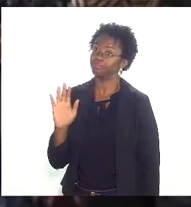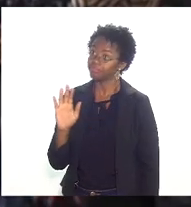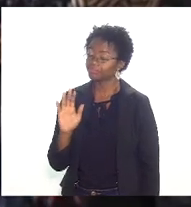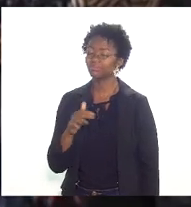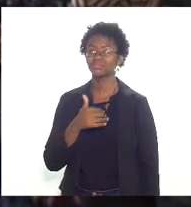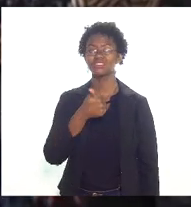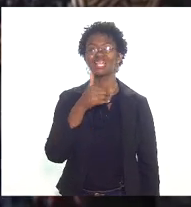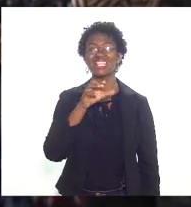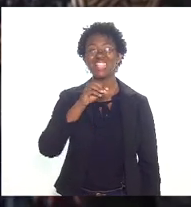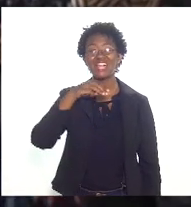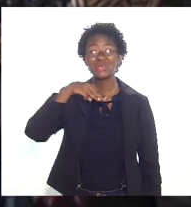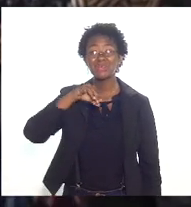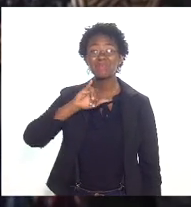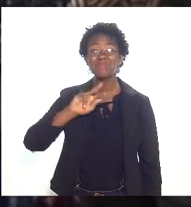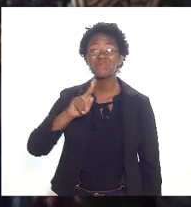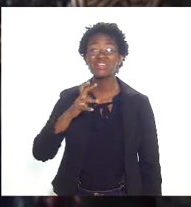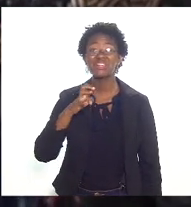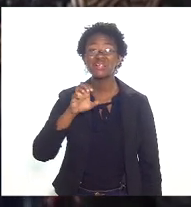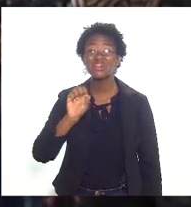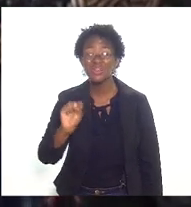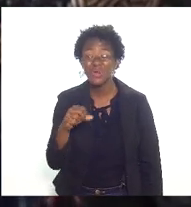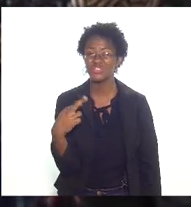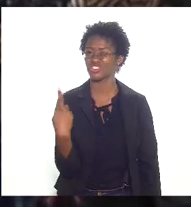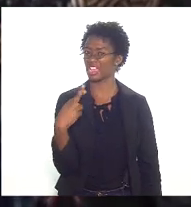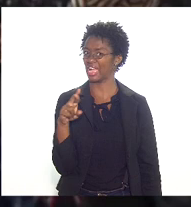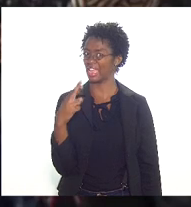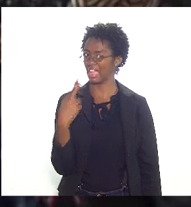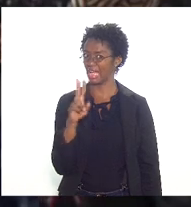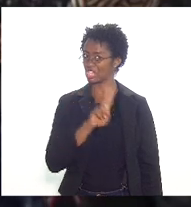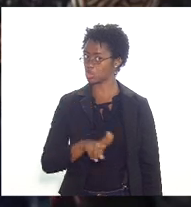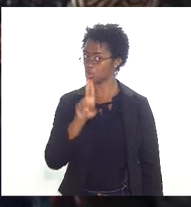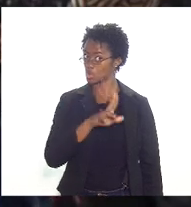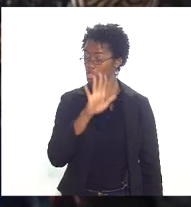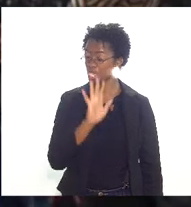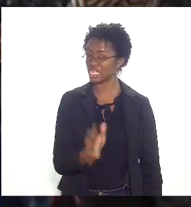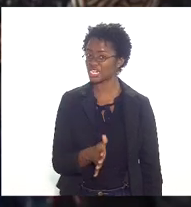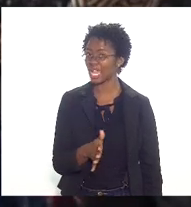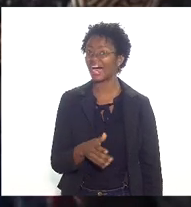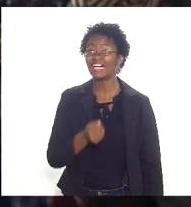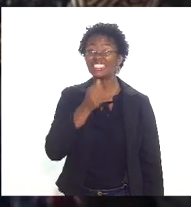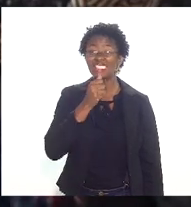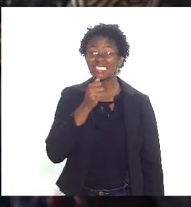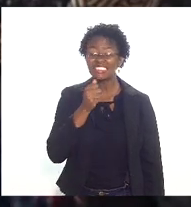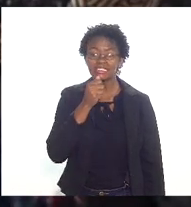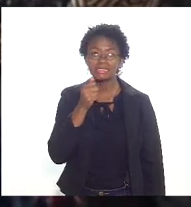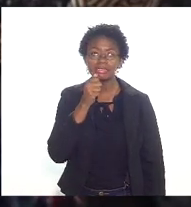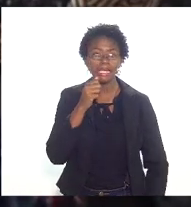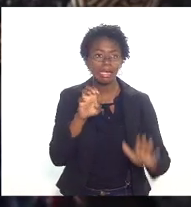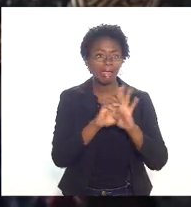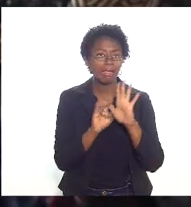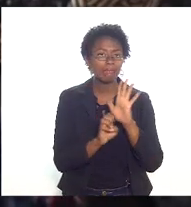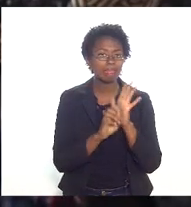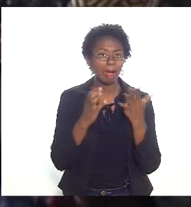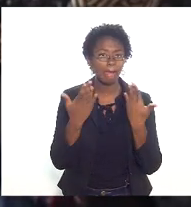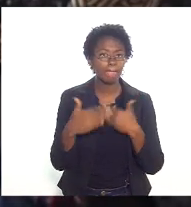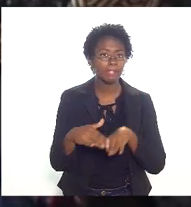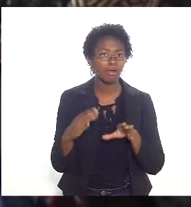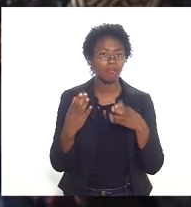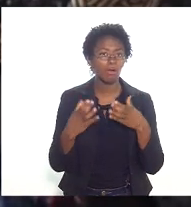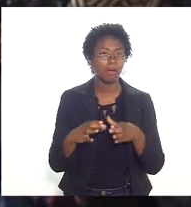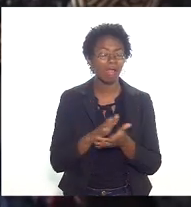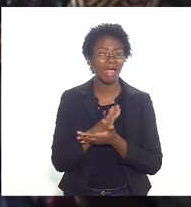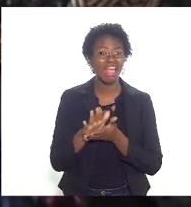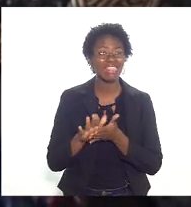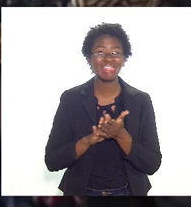milhões de reais foram gastos detalhe sem licitação sem licitação